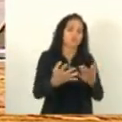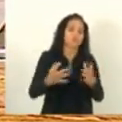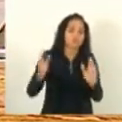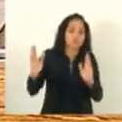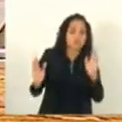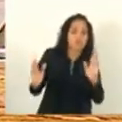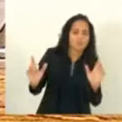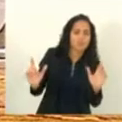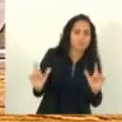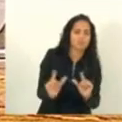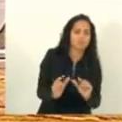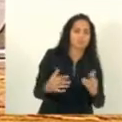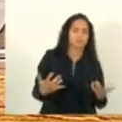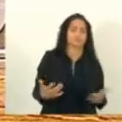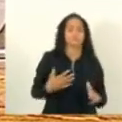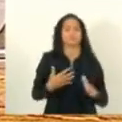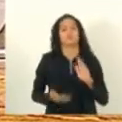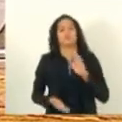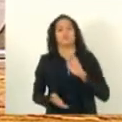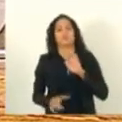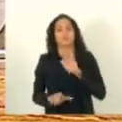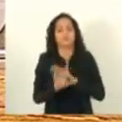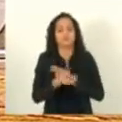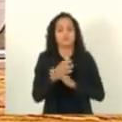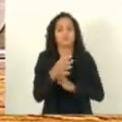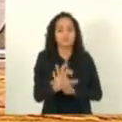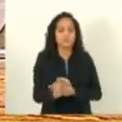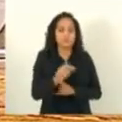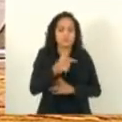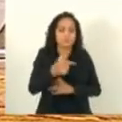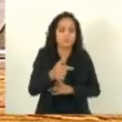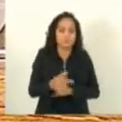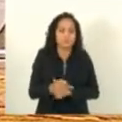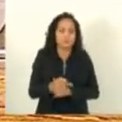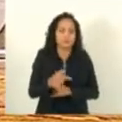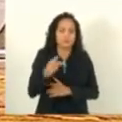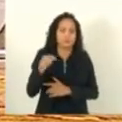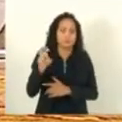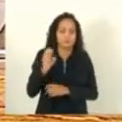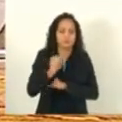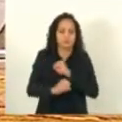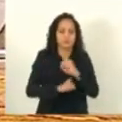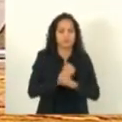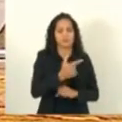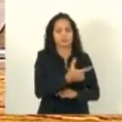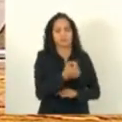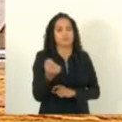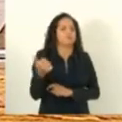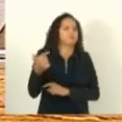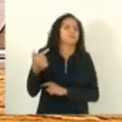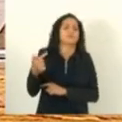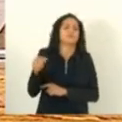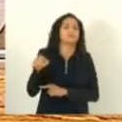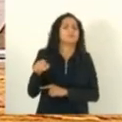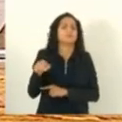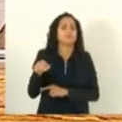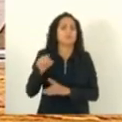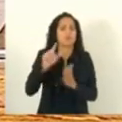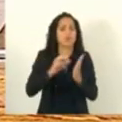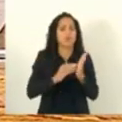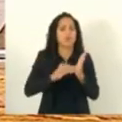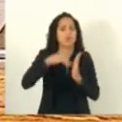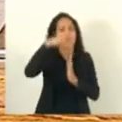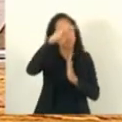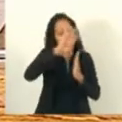estoque. Sou autor da Lei 10.775, de 2017, que institui no calendário oficial